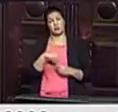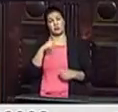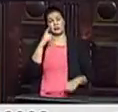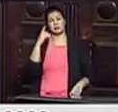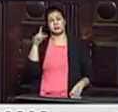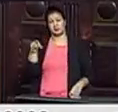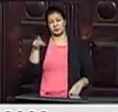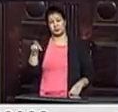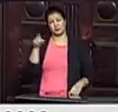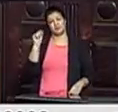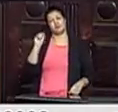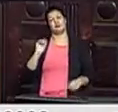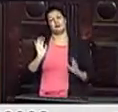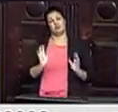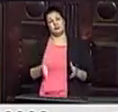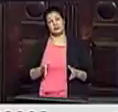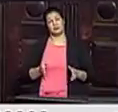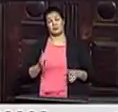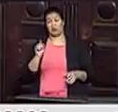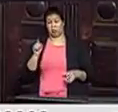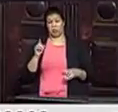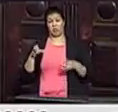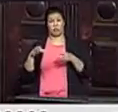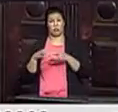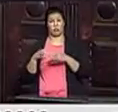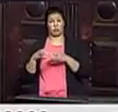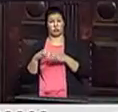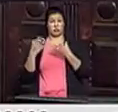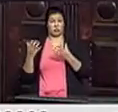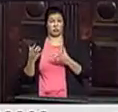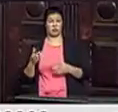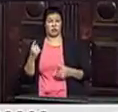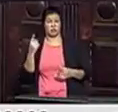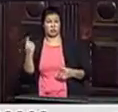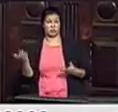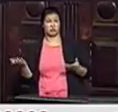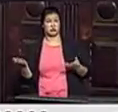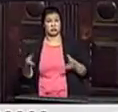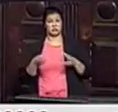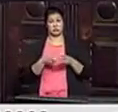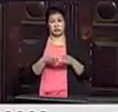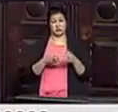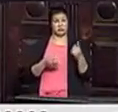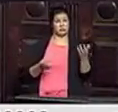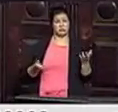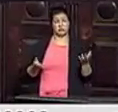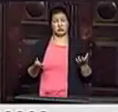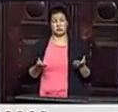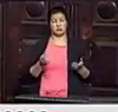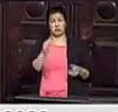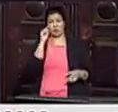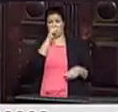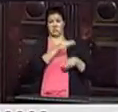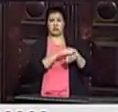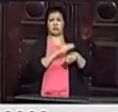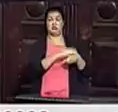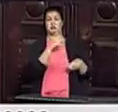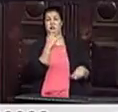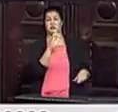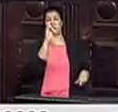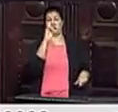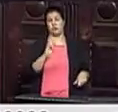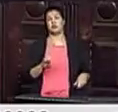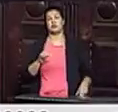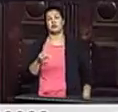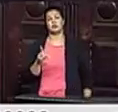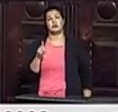partido X, mas porque ele também está querendo corroborar o trabalho daquele